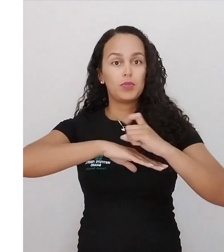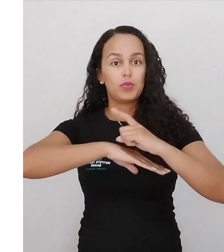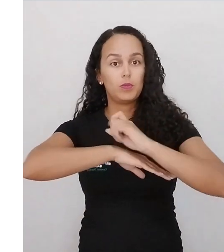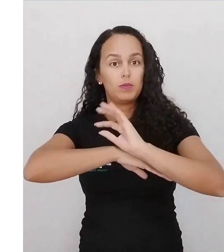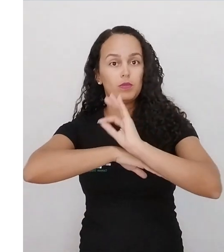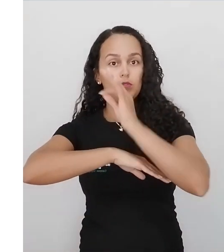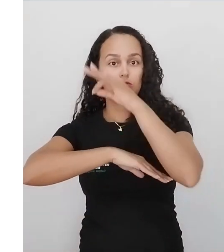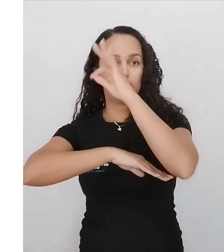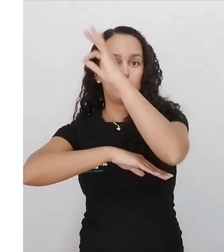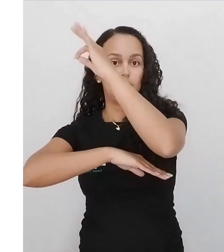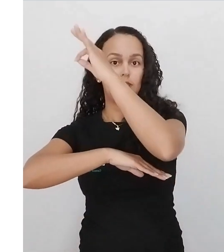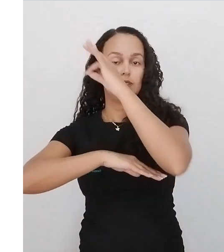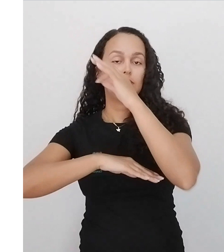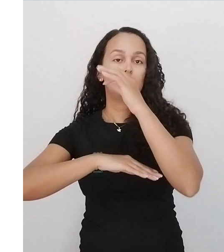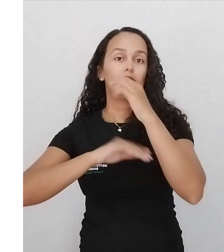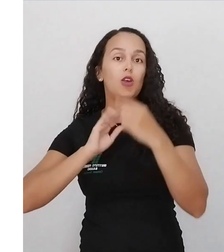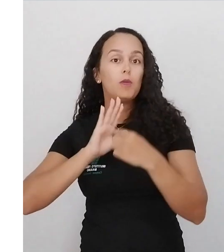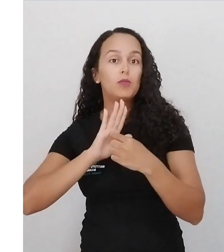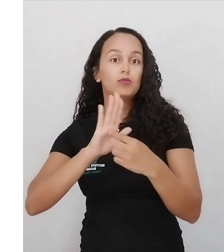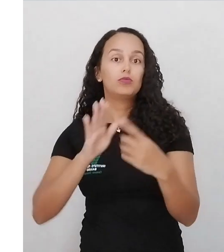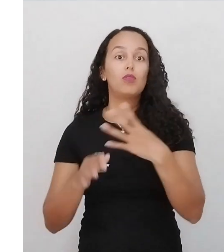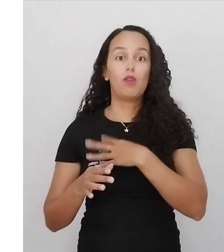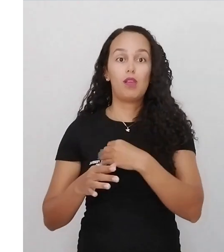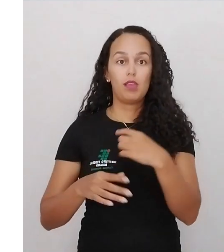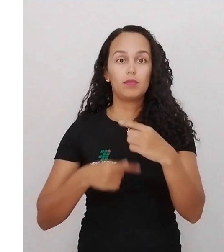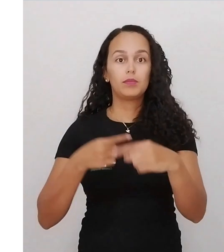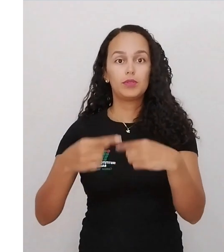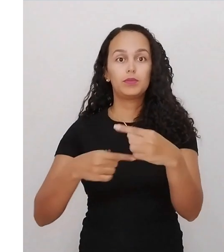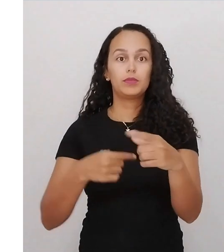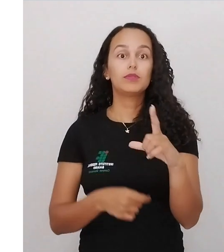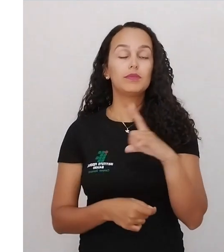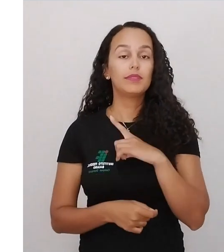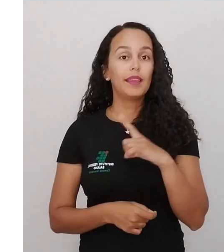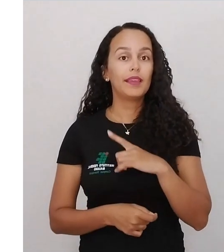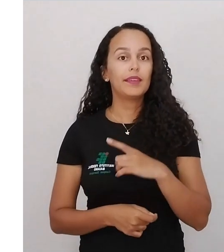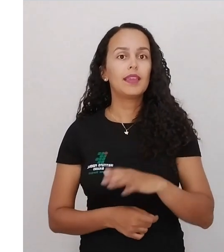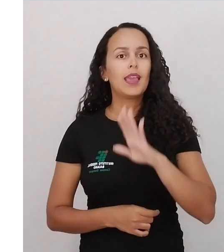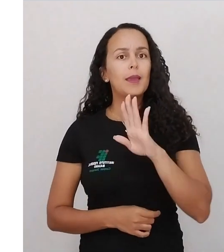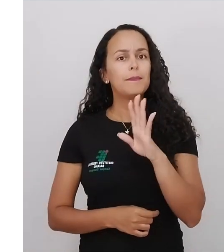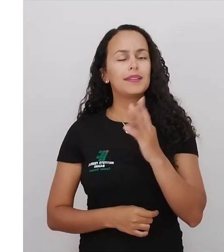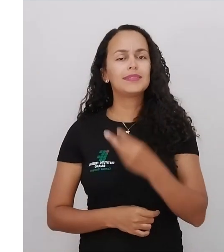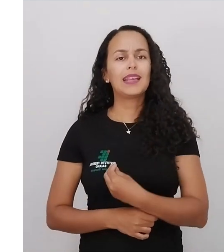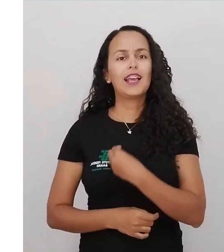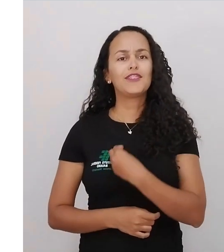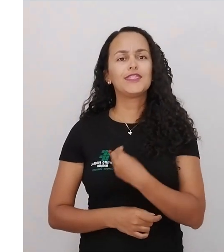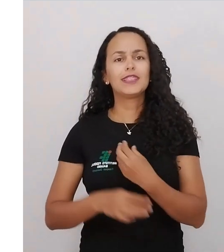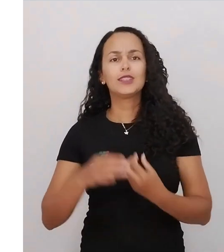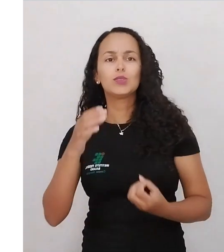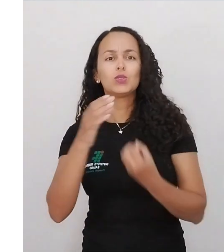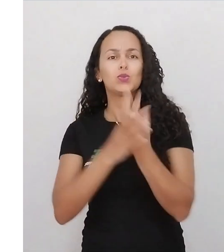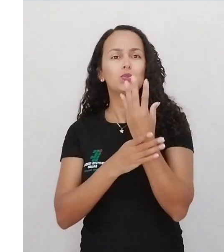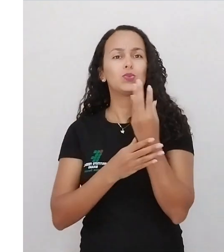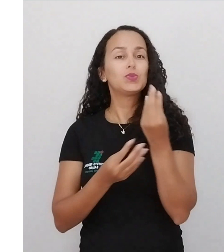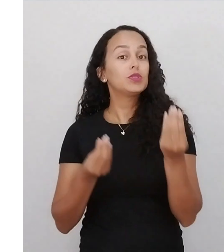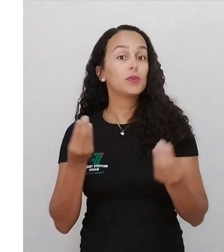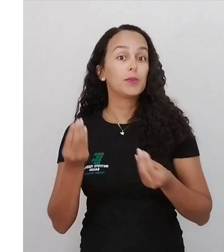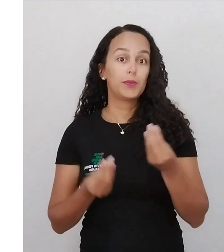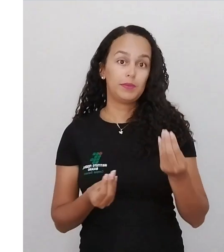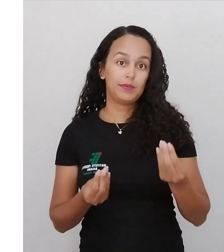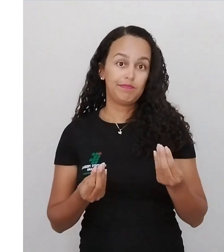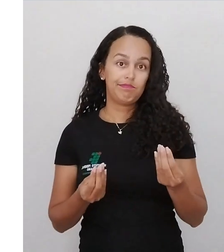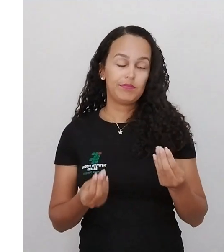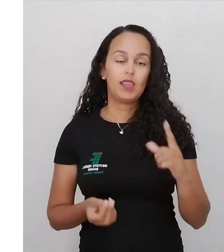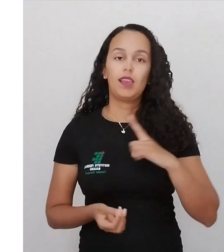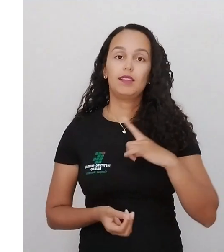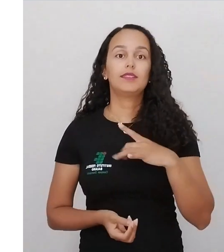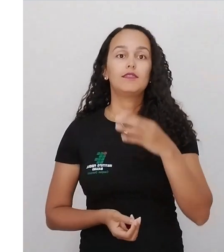reprodução. Não estava mostrando como que a vida veio então a surgir, né? Esse era o problema. E aí veio